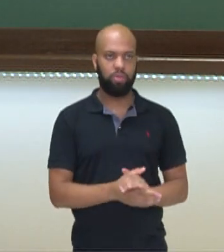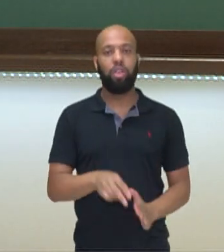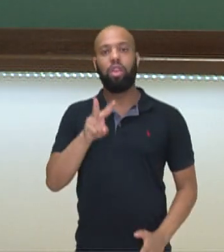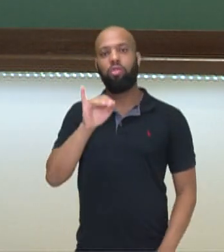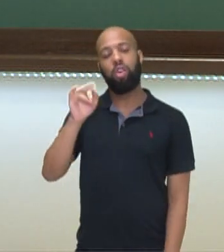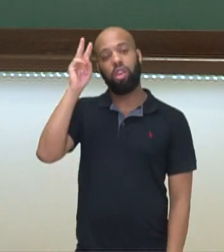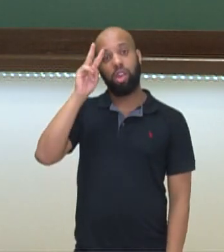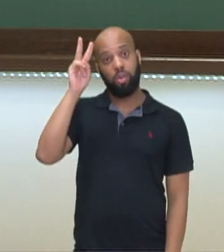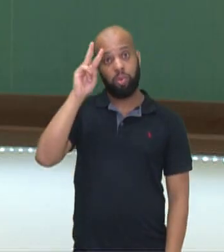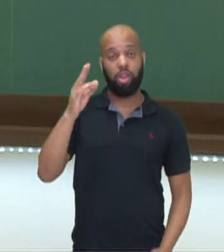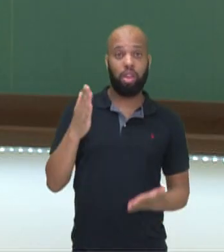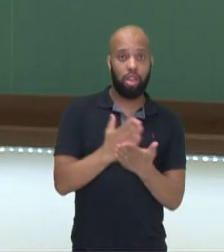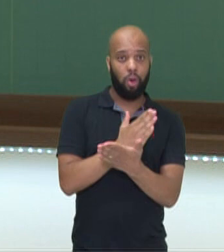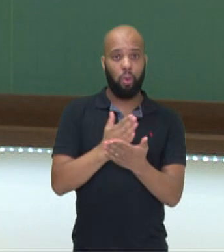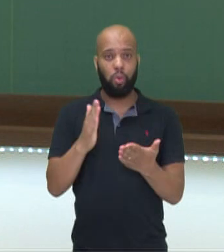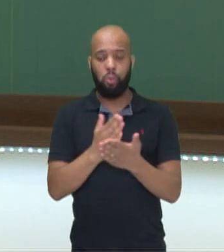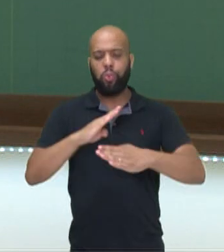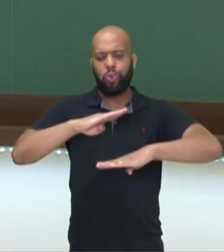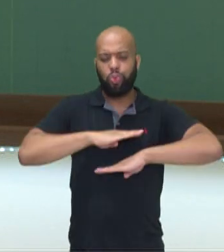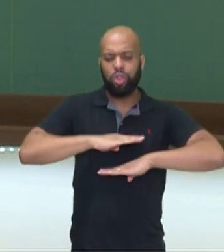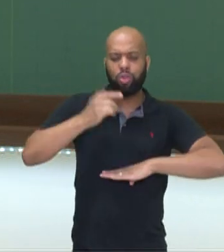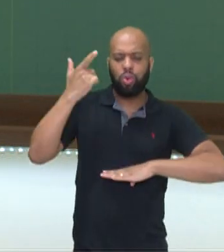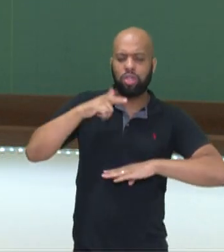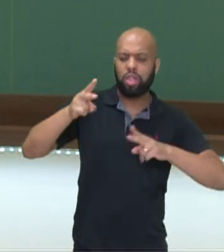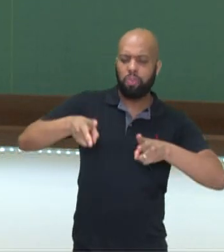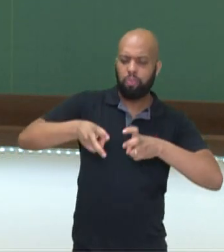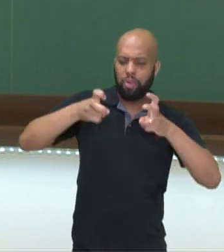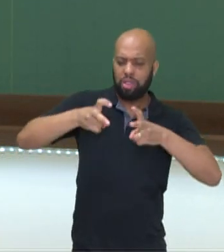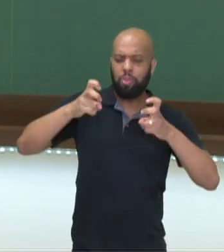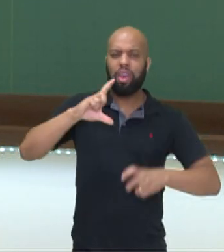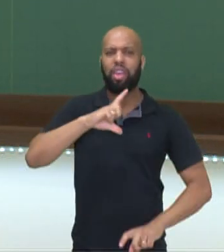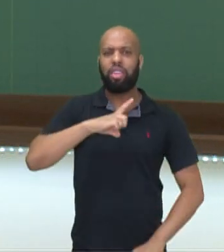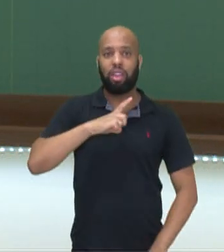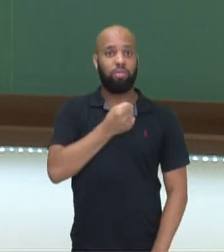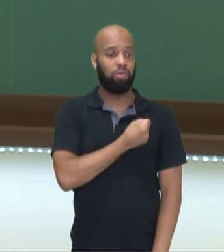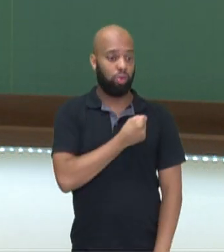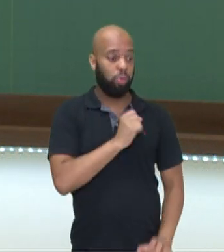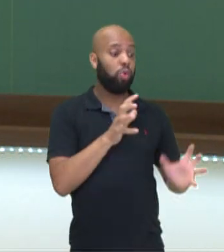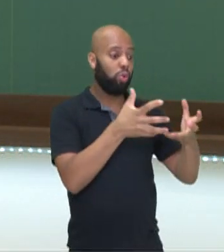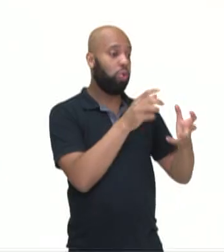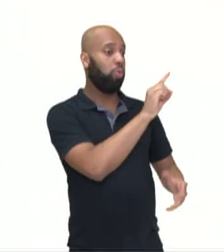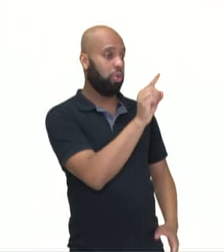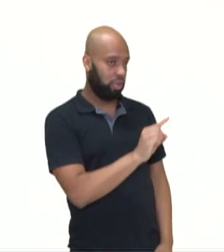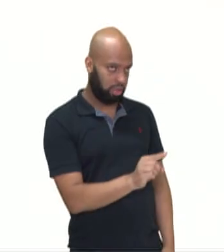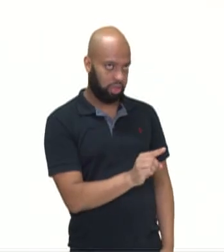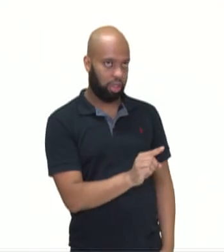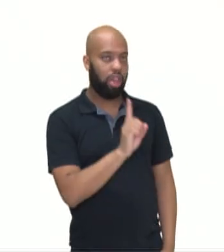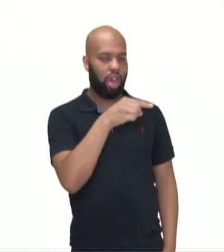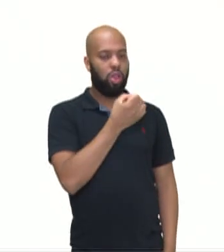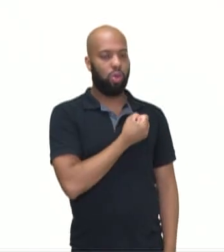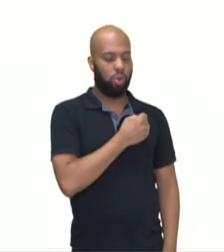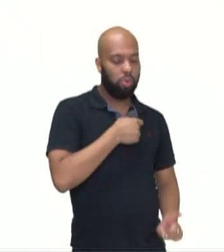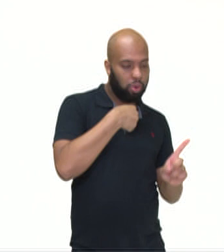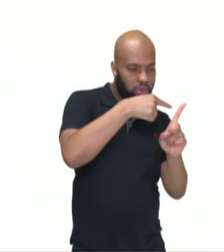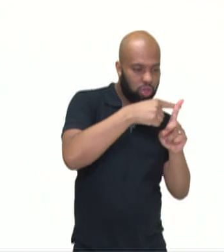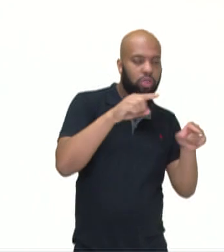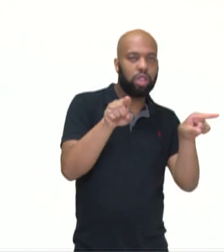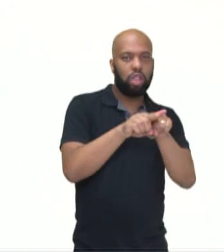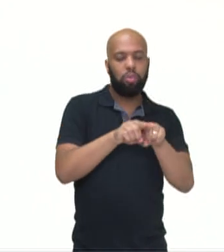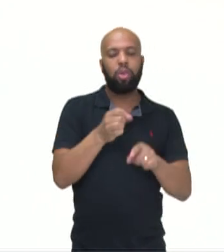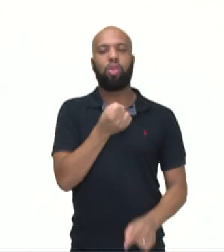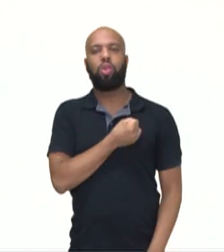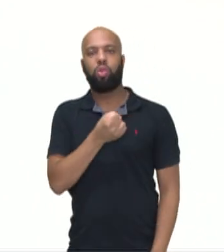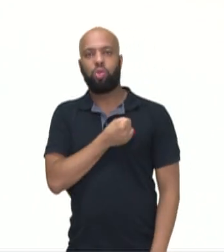relembrar algumas situações onde nós percebemos a presença dos números inteiros, né? Dos números positivos e dos números